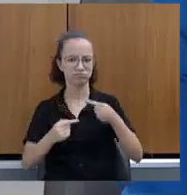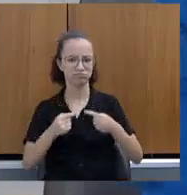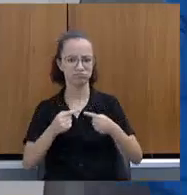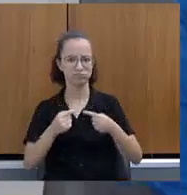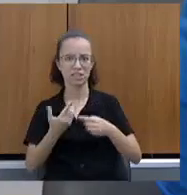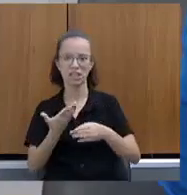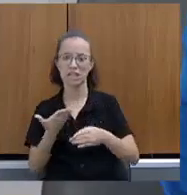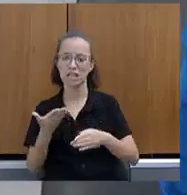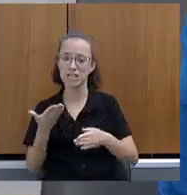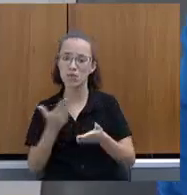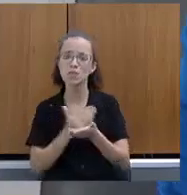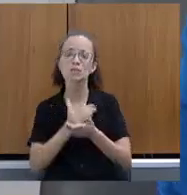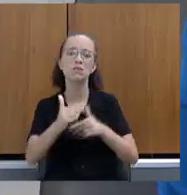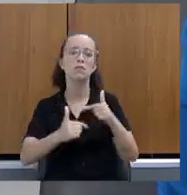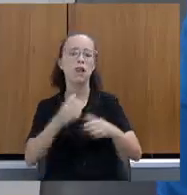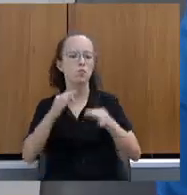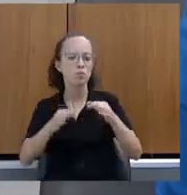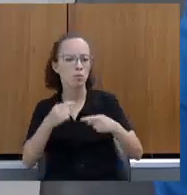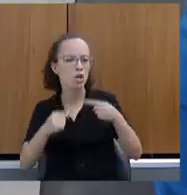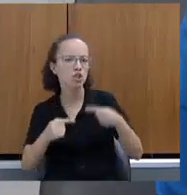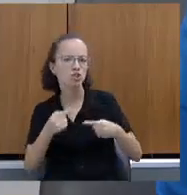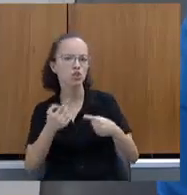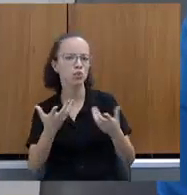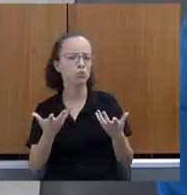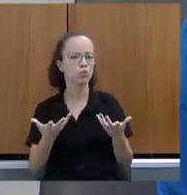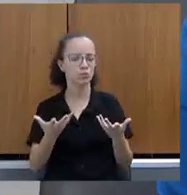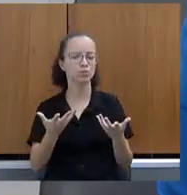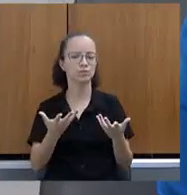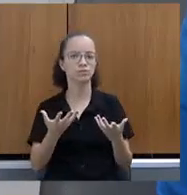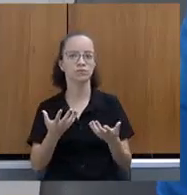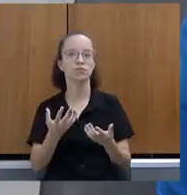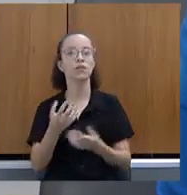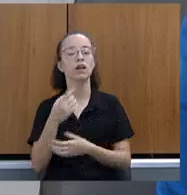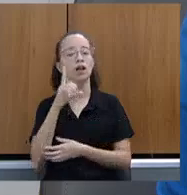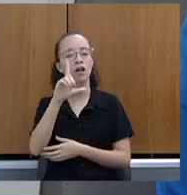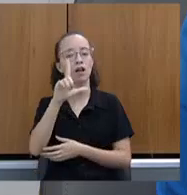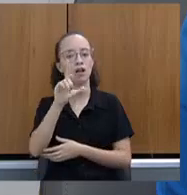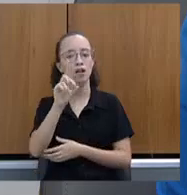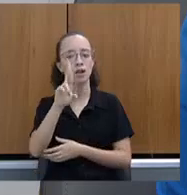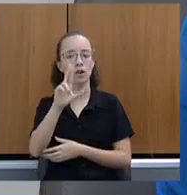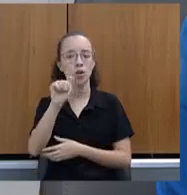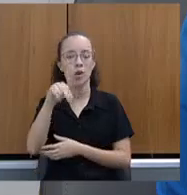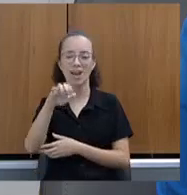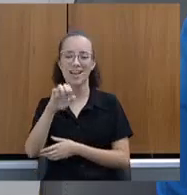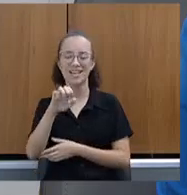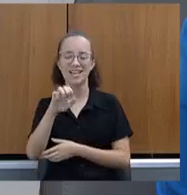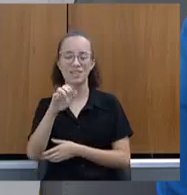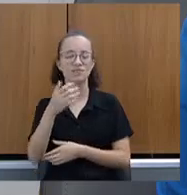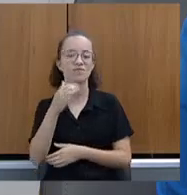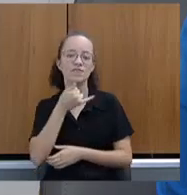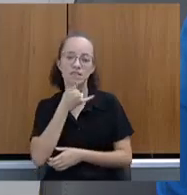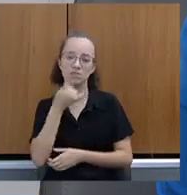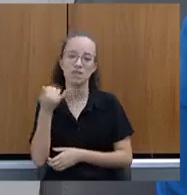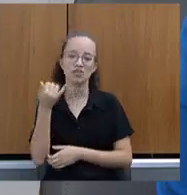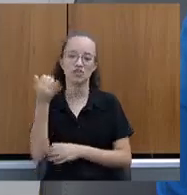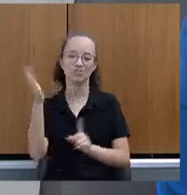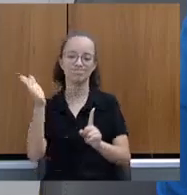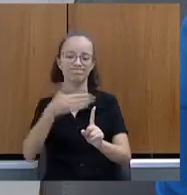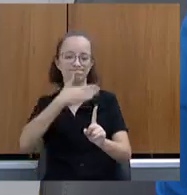para viver o que temos vivido deputada estadual Eleita Lorraine foi agredida foi